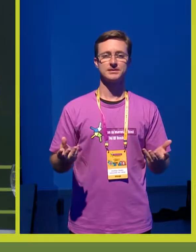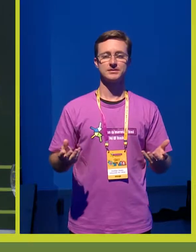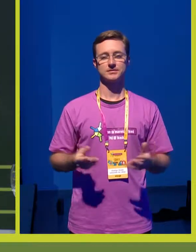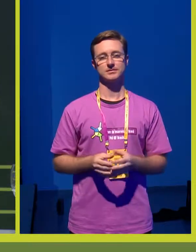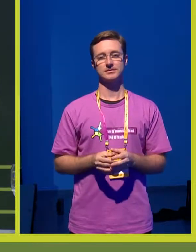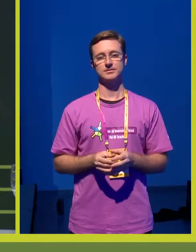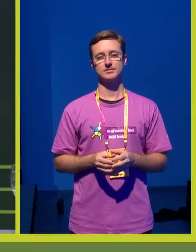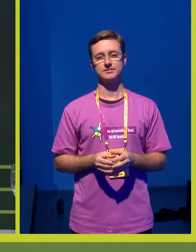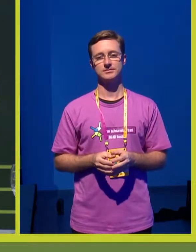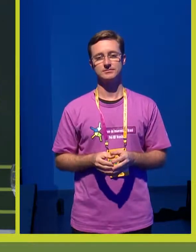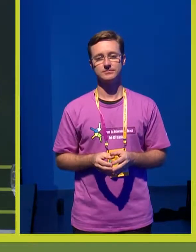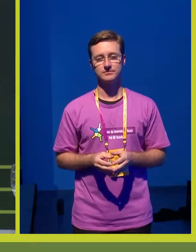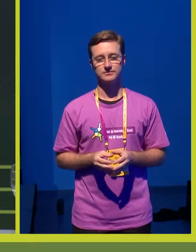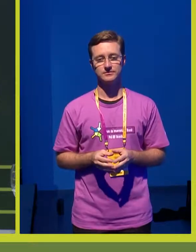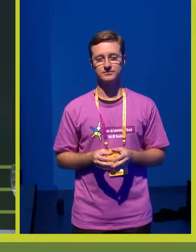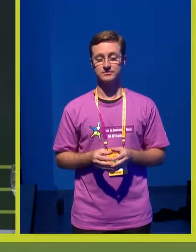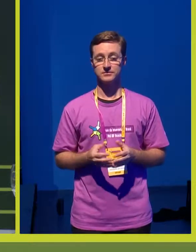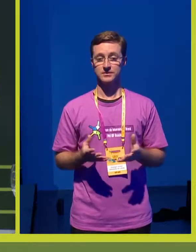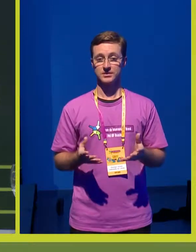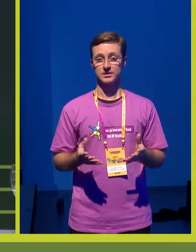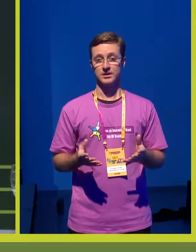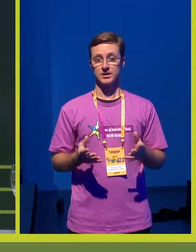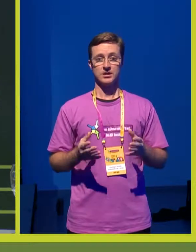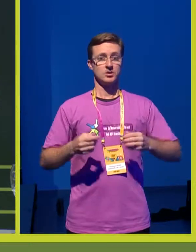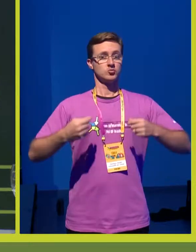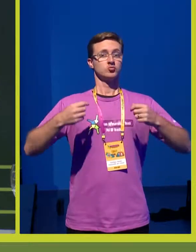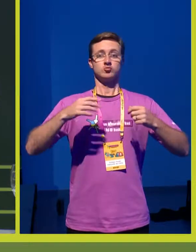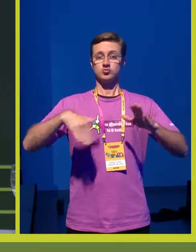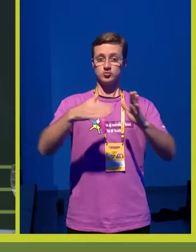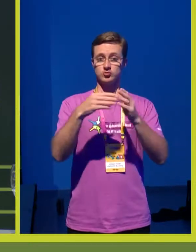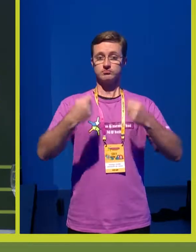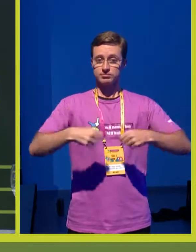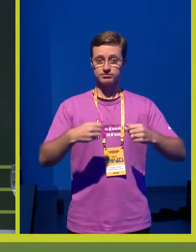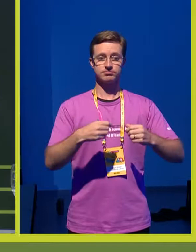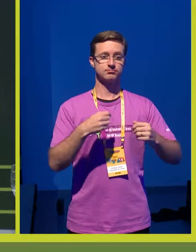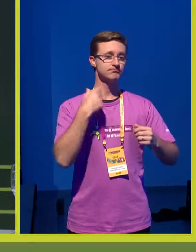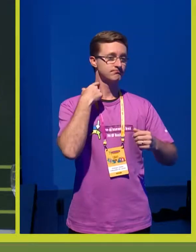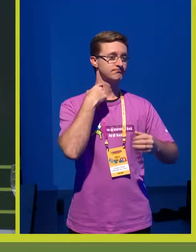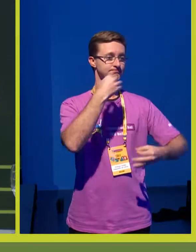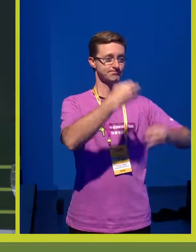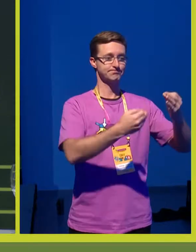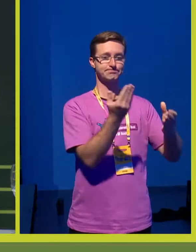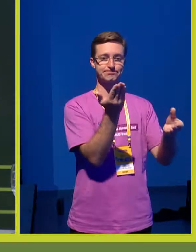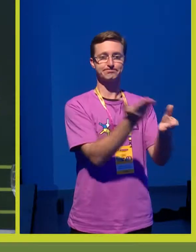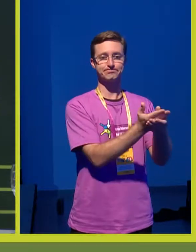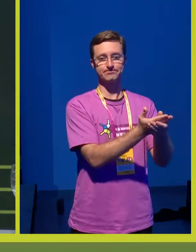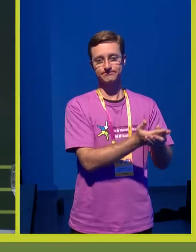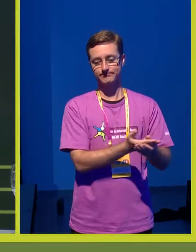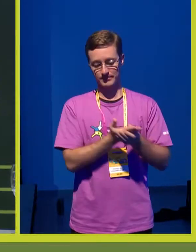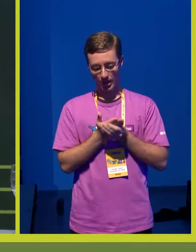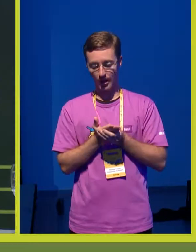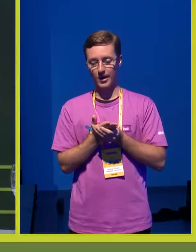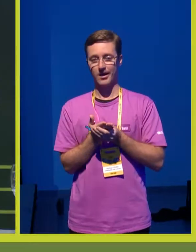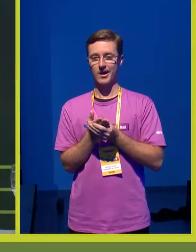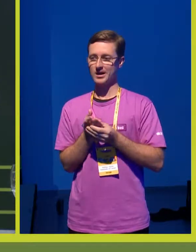ficção de que com ordem judicial se resolverá tudo se a gente criar lá essa